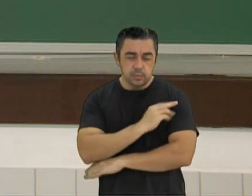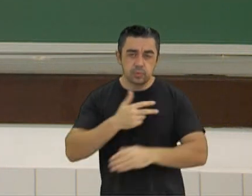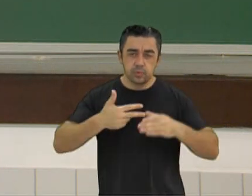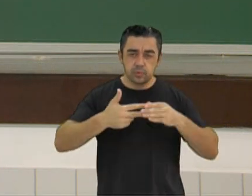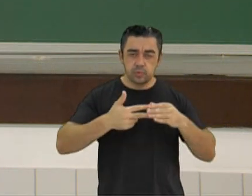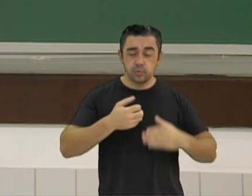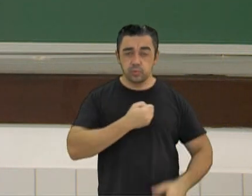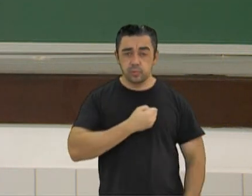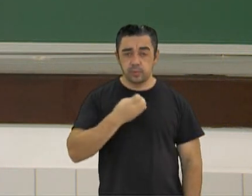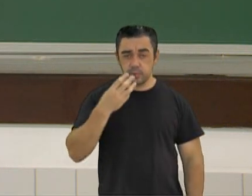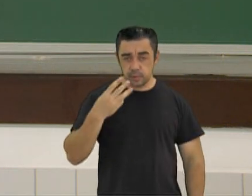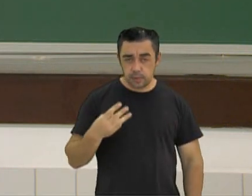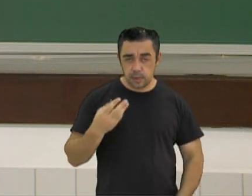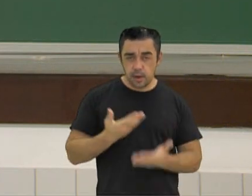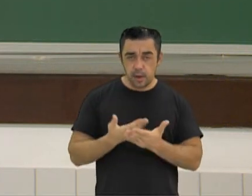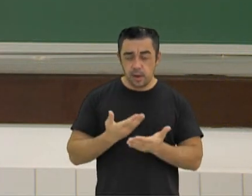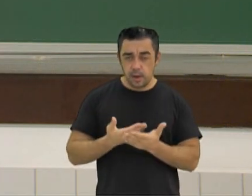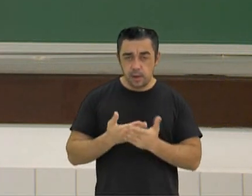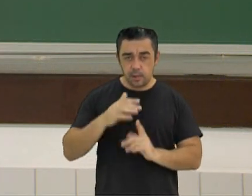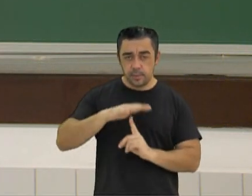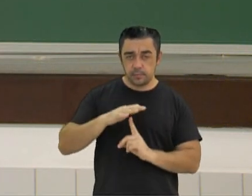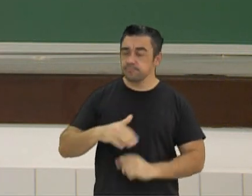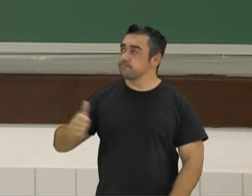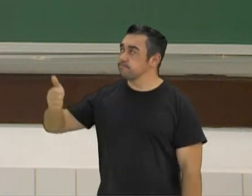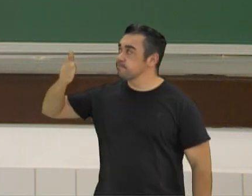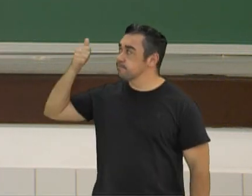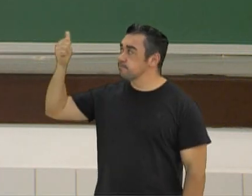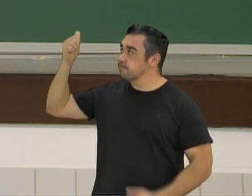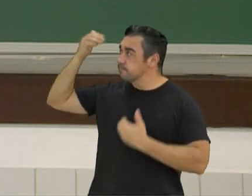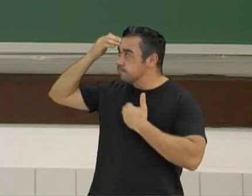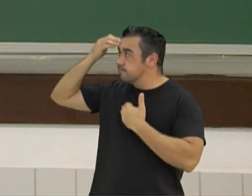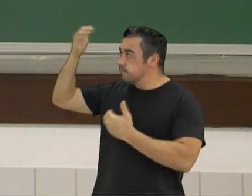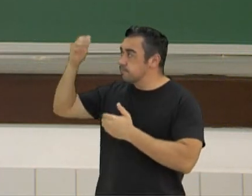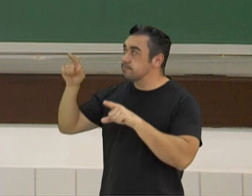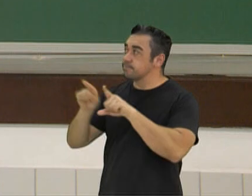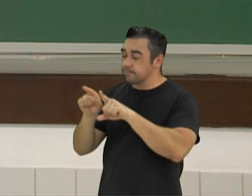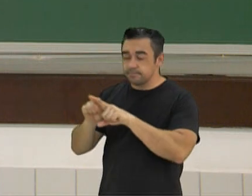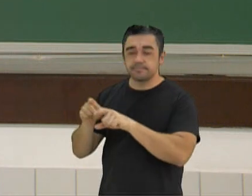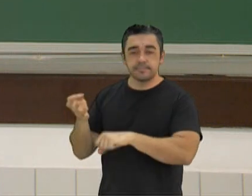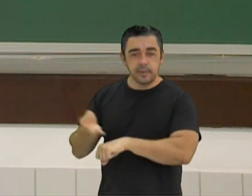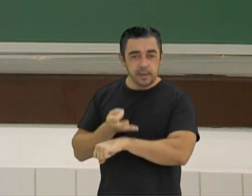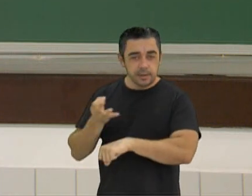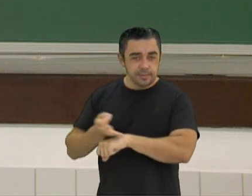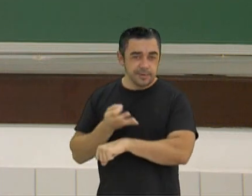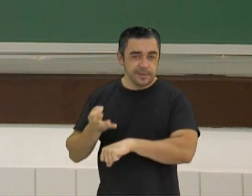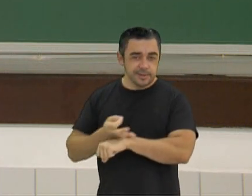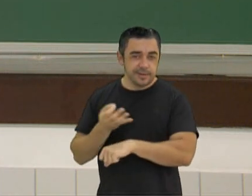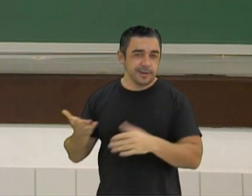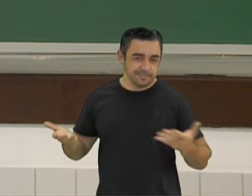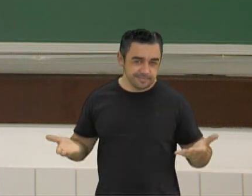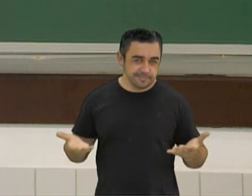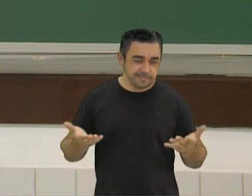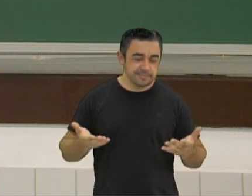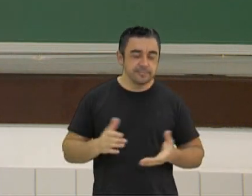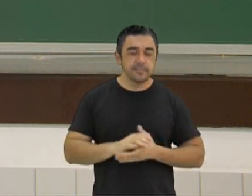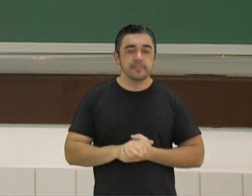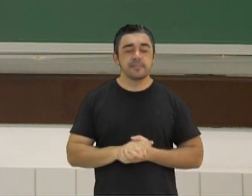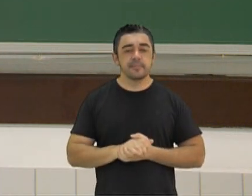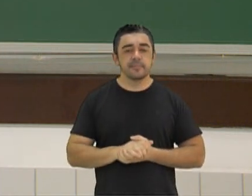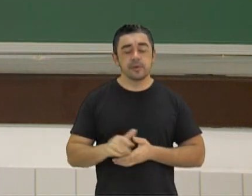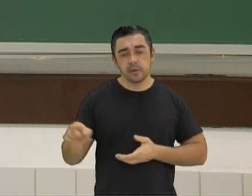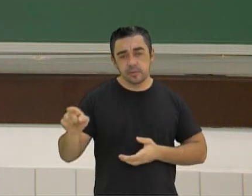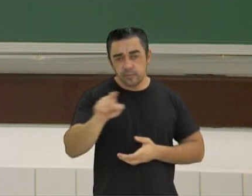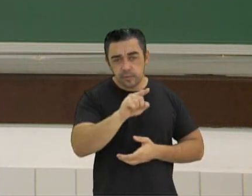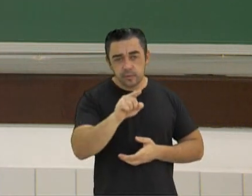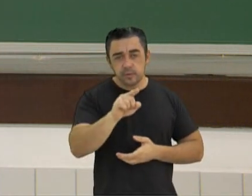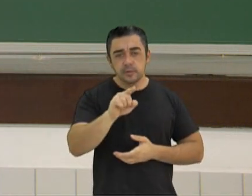dos estúdios 3 do Aula Paraná. Muito obrigado também ao Thiago, né, por aguentar as maluquices, né, valeu mesmo. E